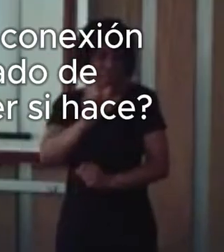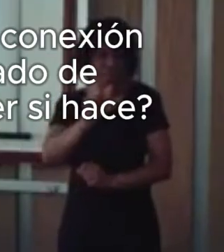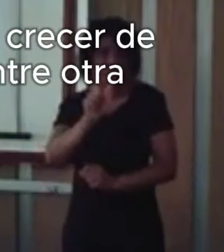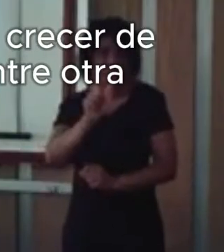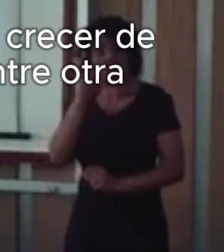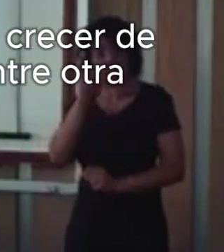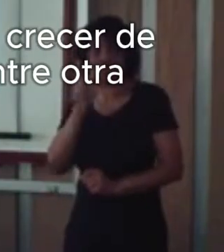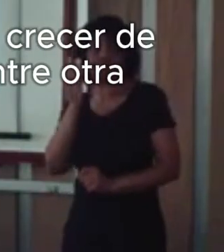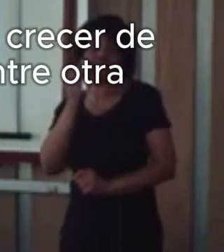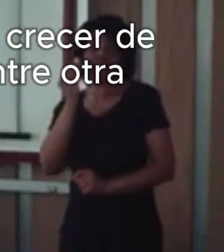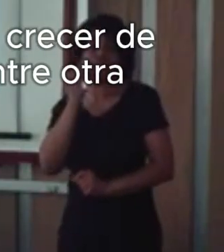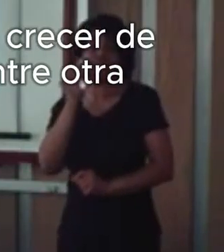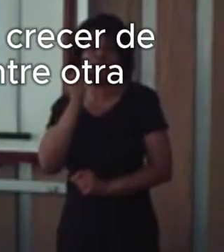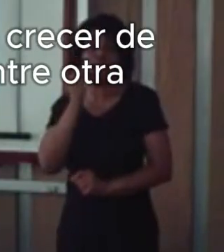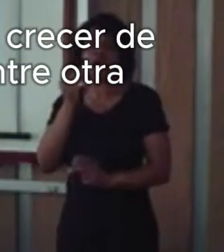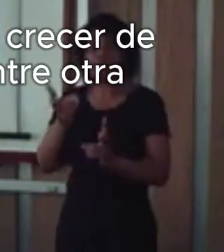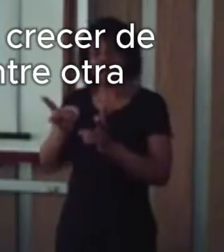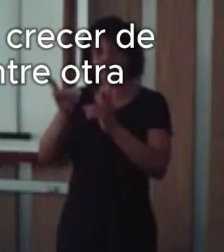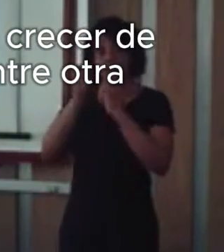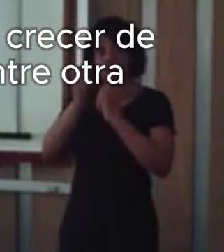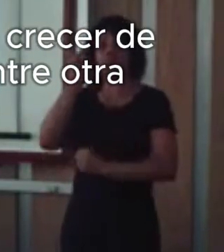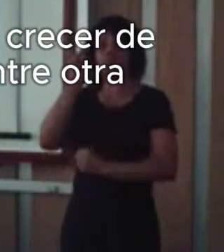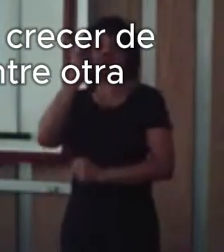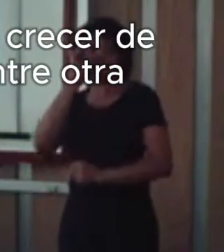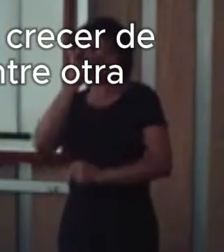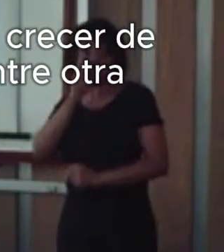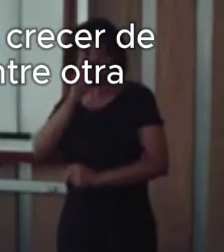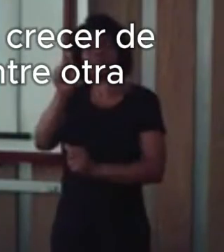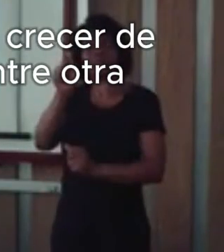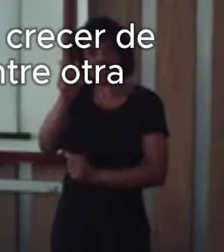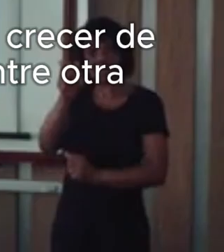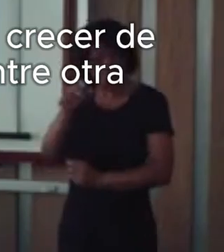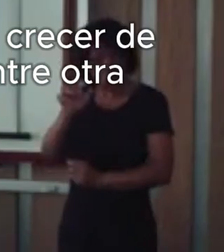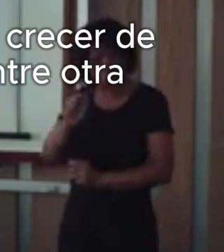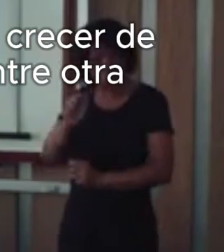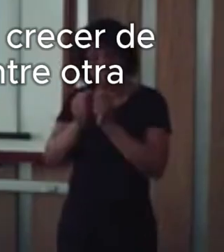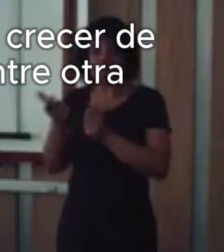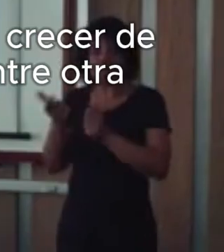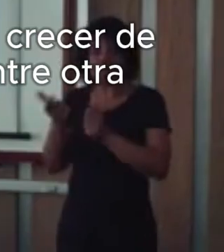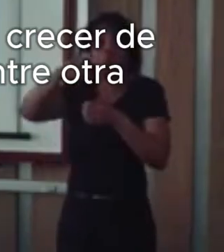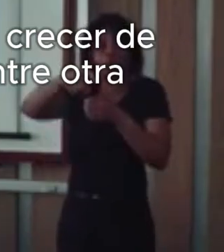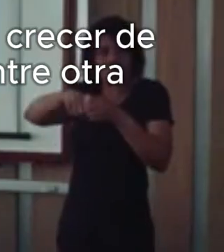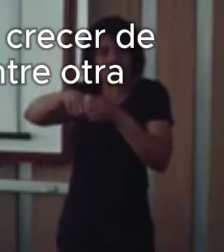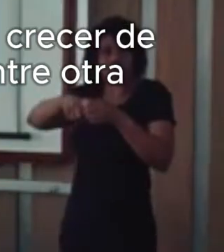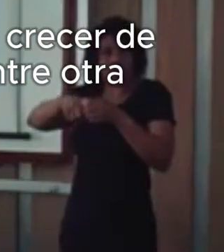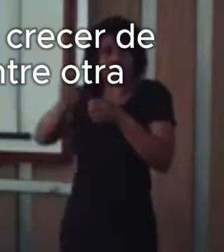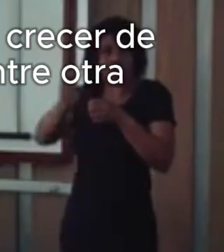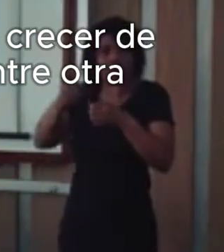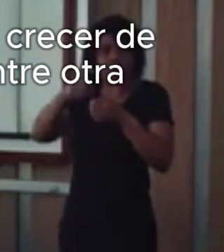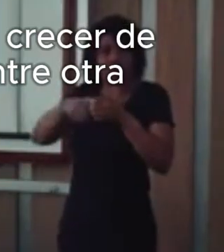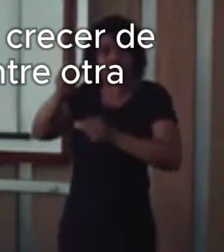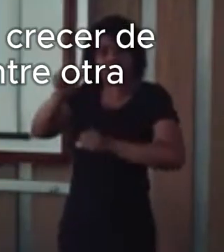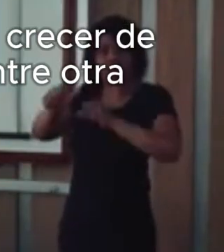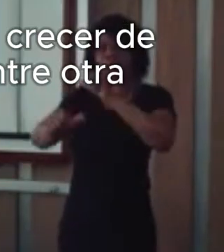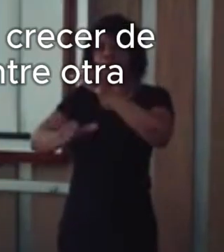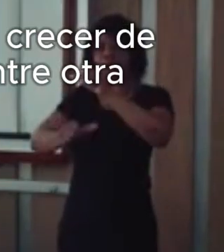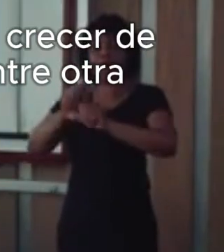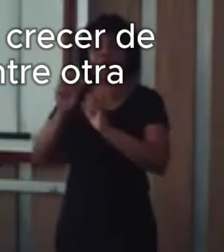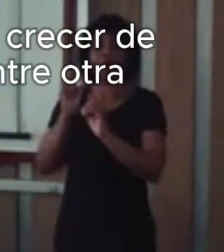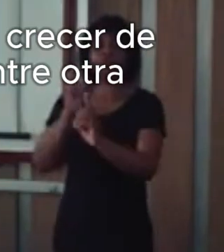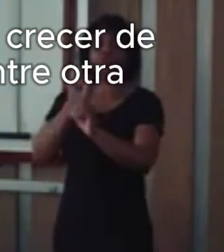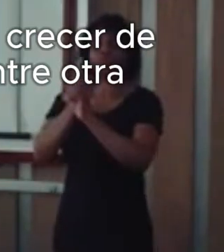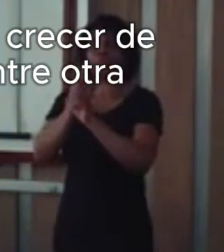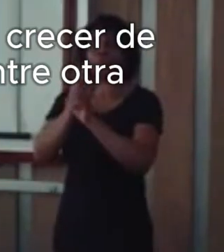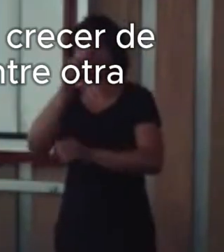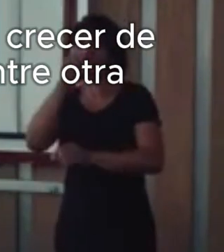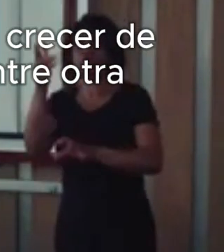ela fazia, era ver se consegue fazer esse axônio crescer de novo, se consegue fazer que isso aqui se regenere, encontre a